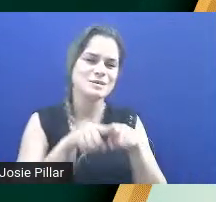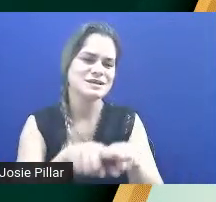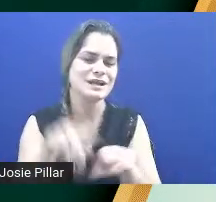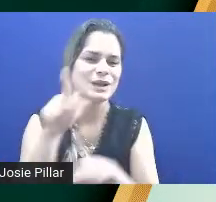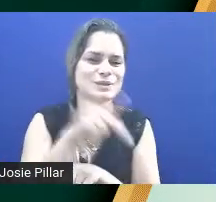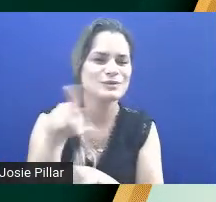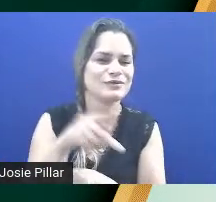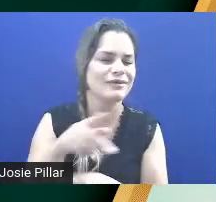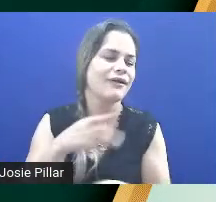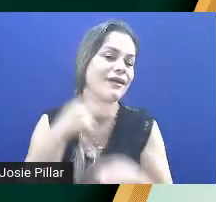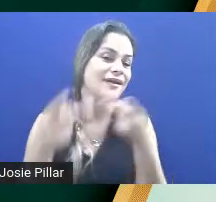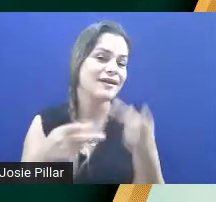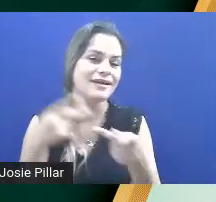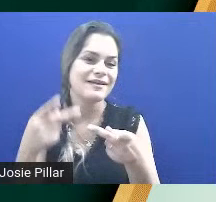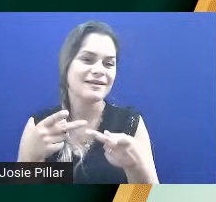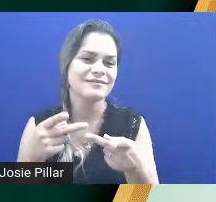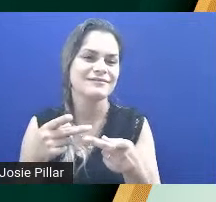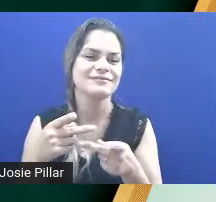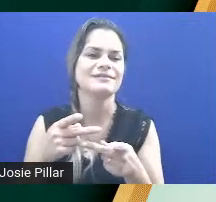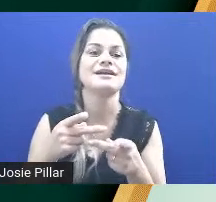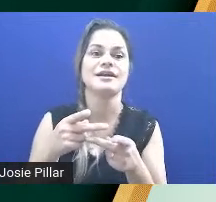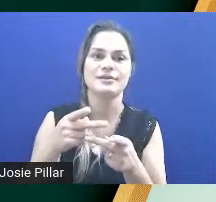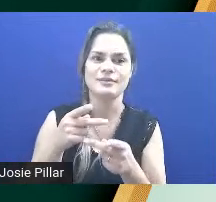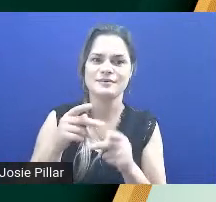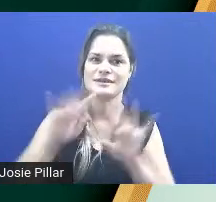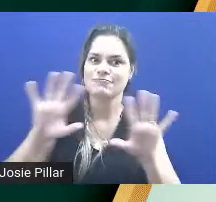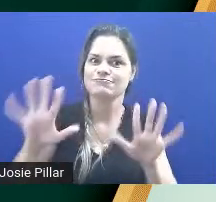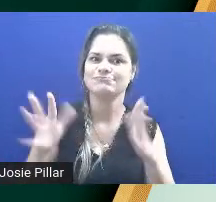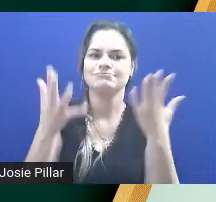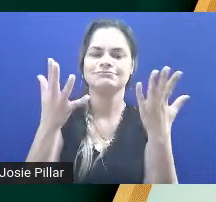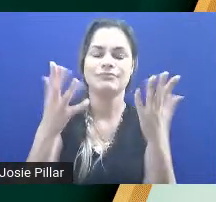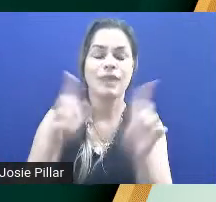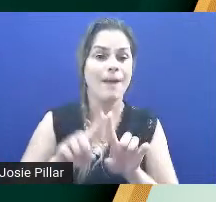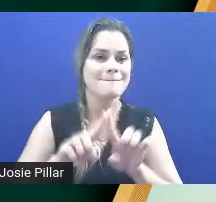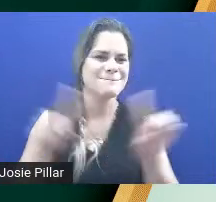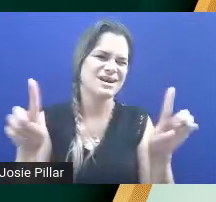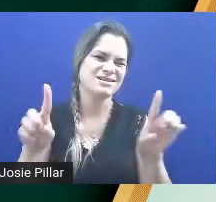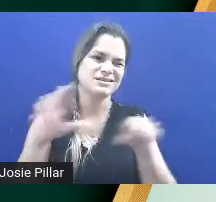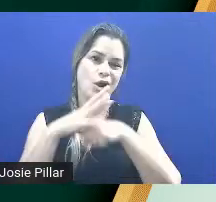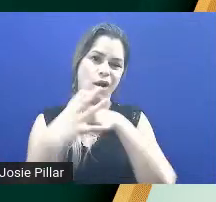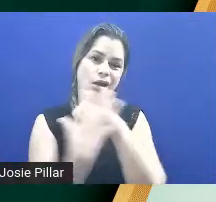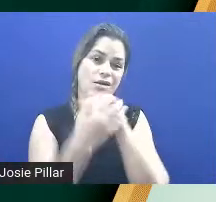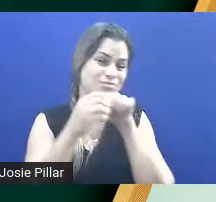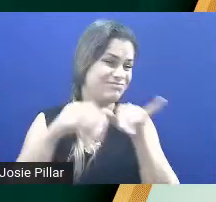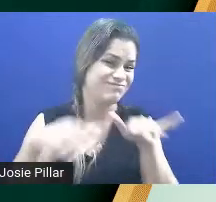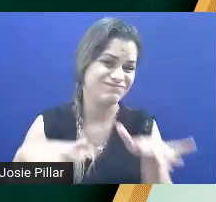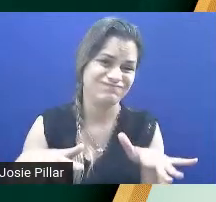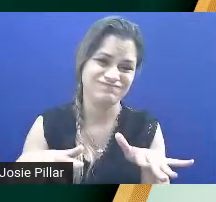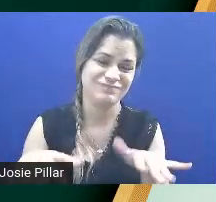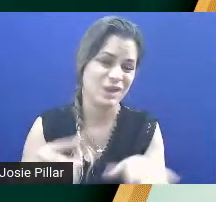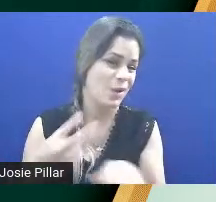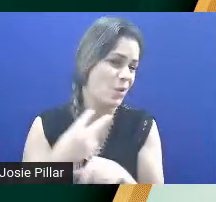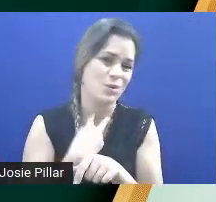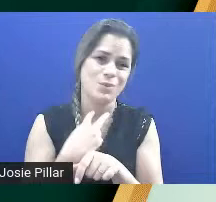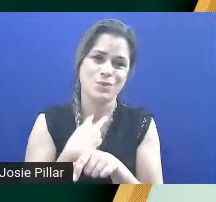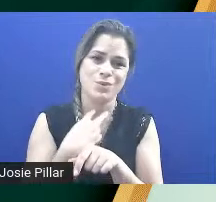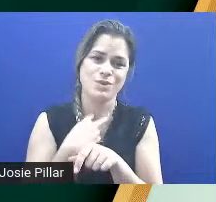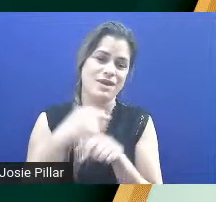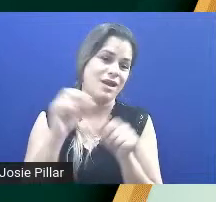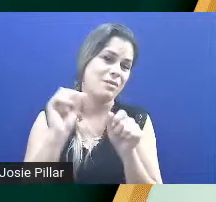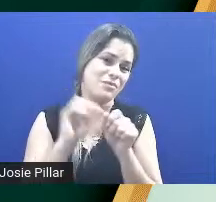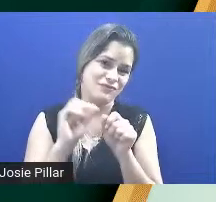que diziam ser intensificada. Mas, infelizmente, uma pandemia não permitiu que vivêssemos essa etapa